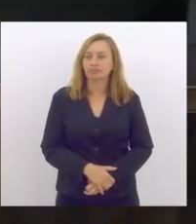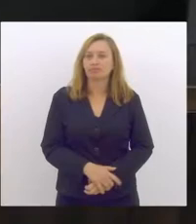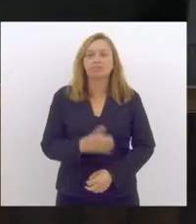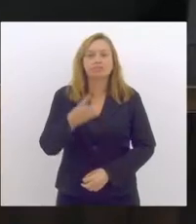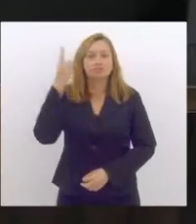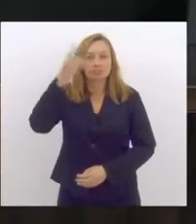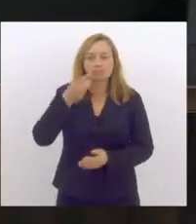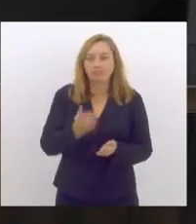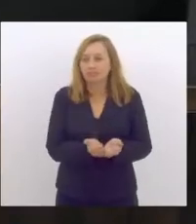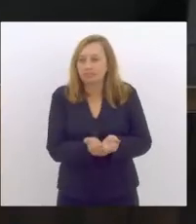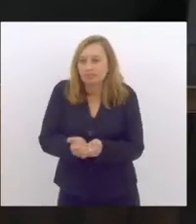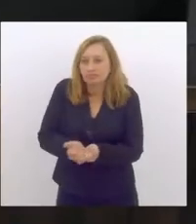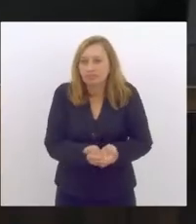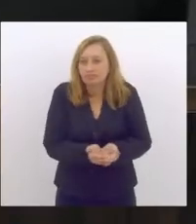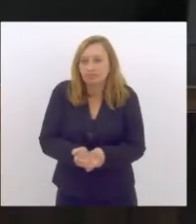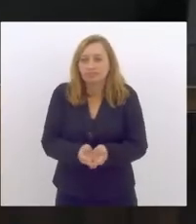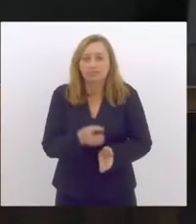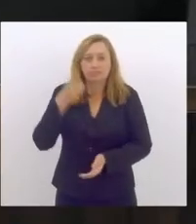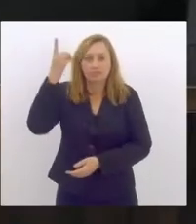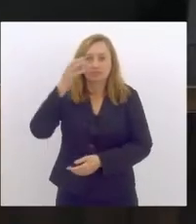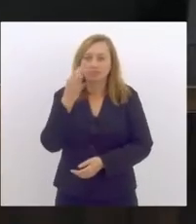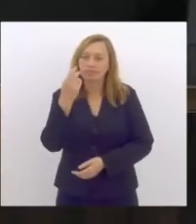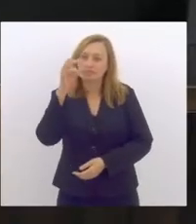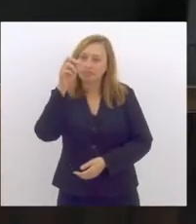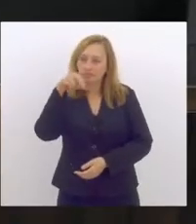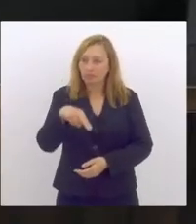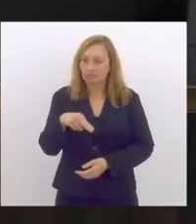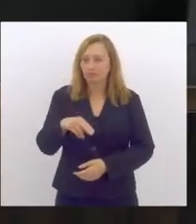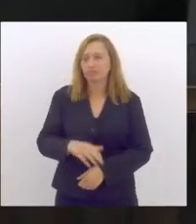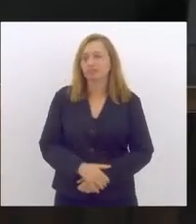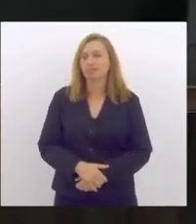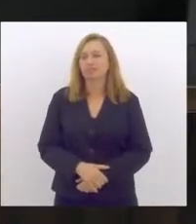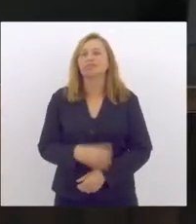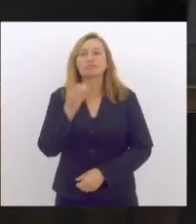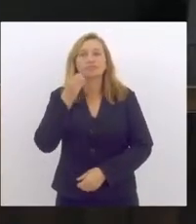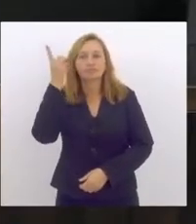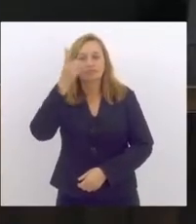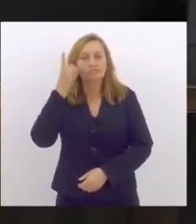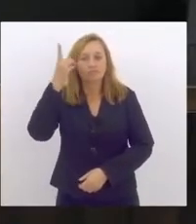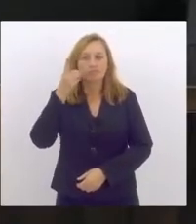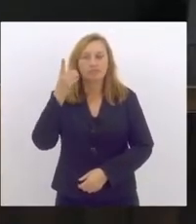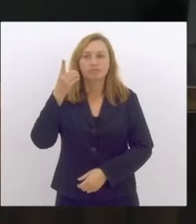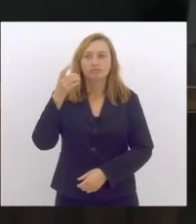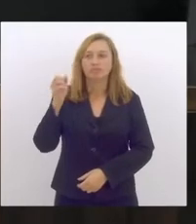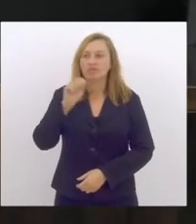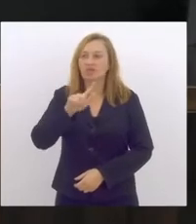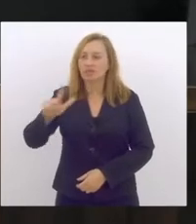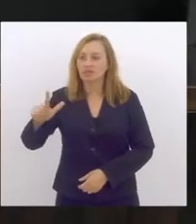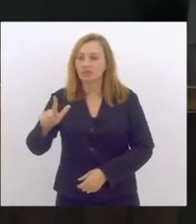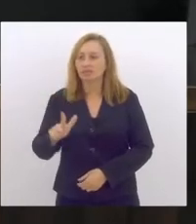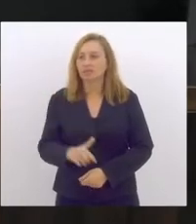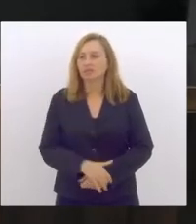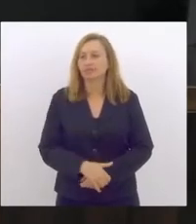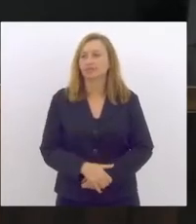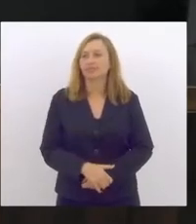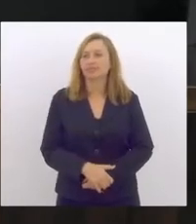Deputado Bebeto. Deputado Wellington José. Deputado Daniel Librelon.